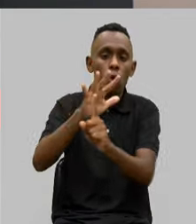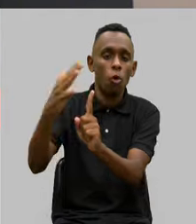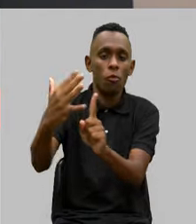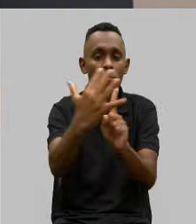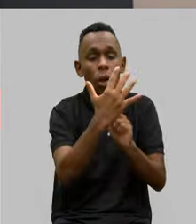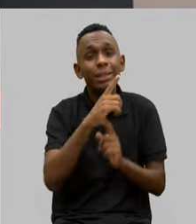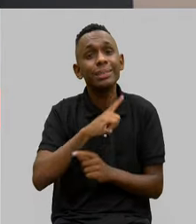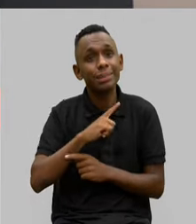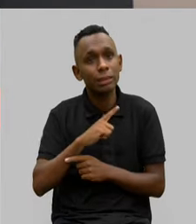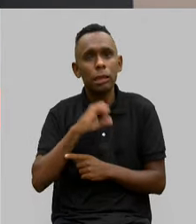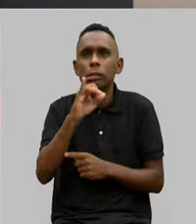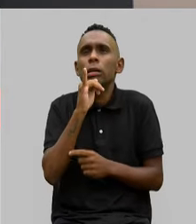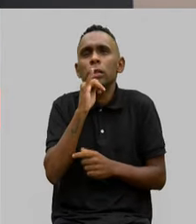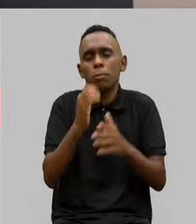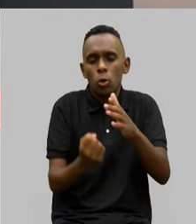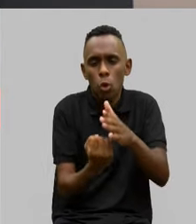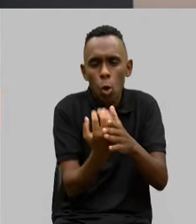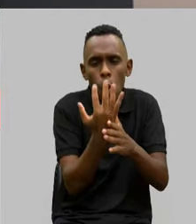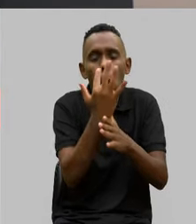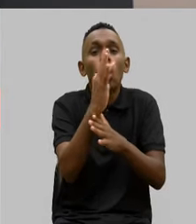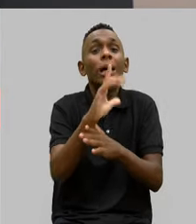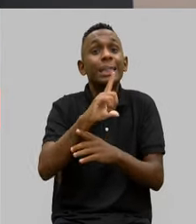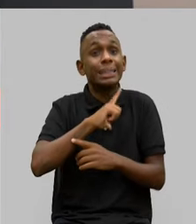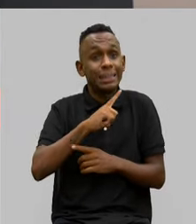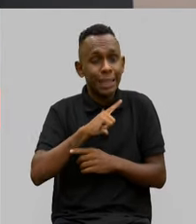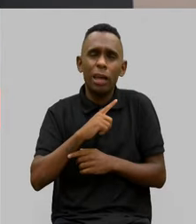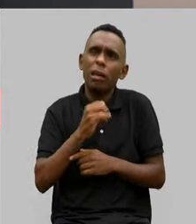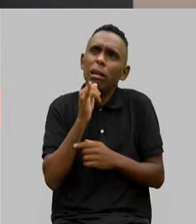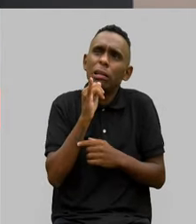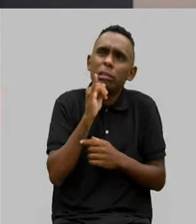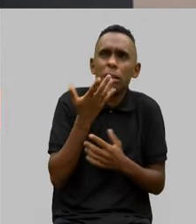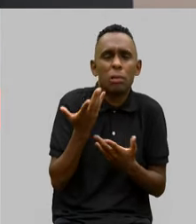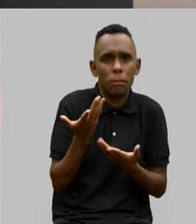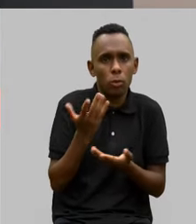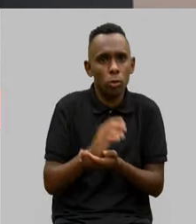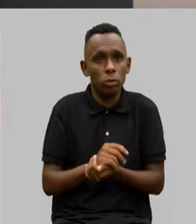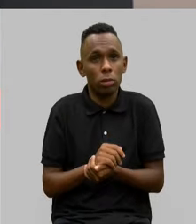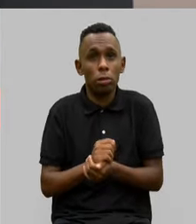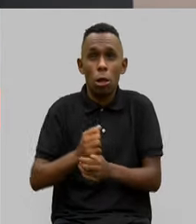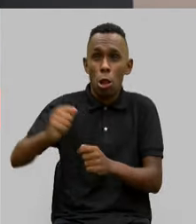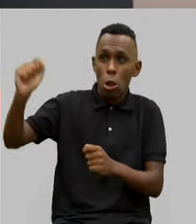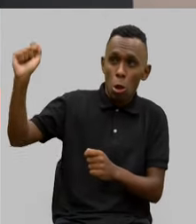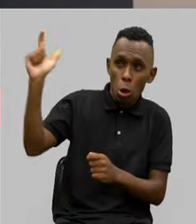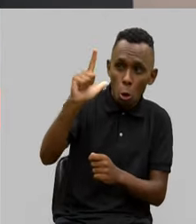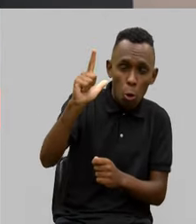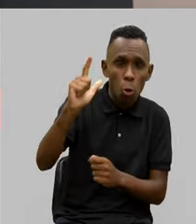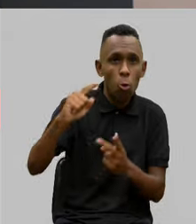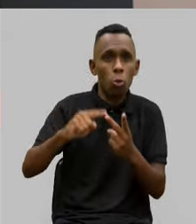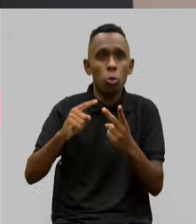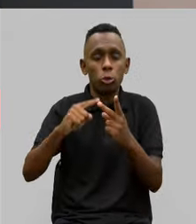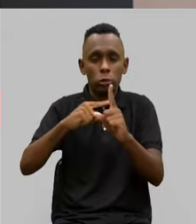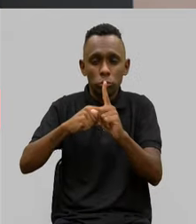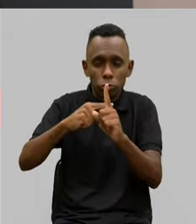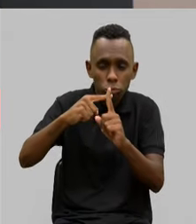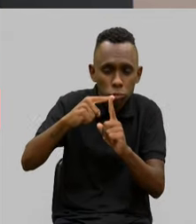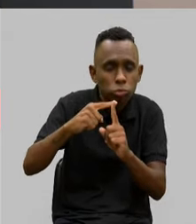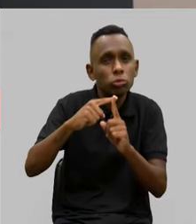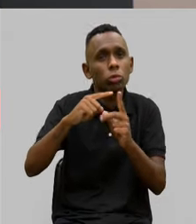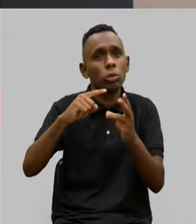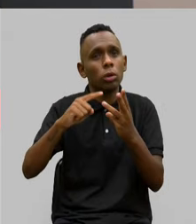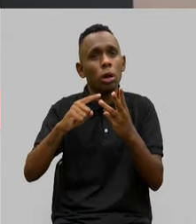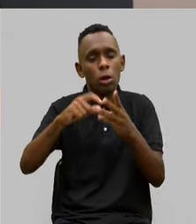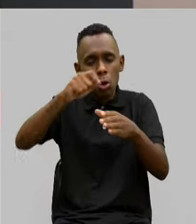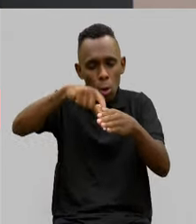se eu tenho uma planta cultivada em muita luz muita temperatura muita